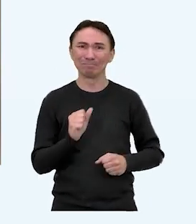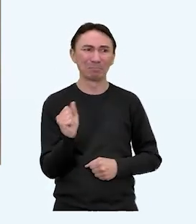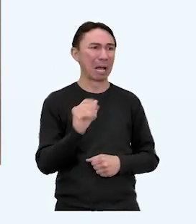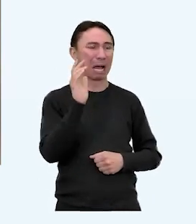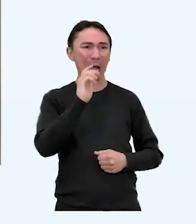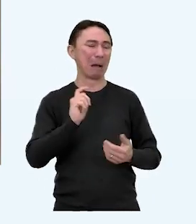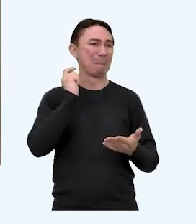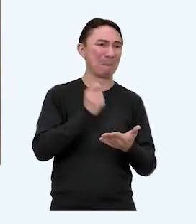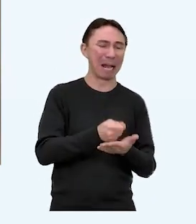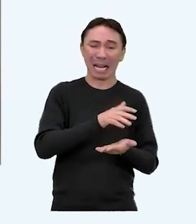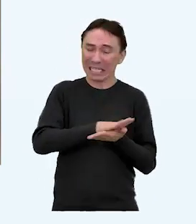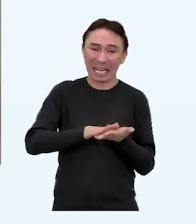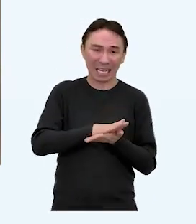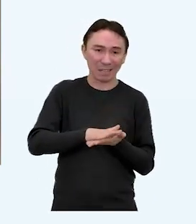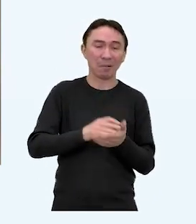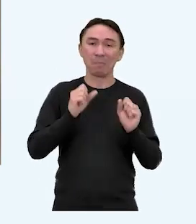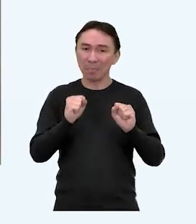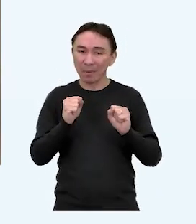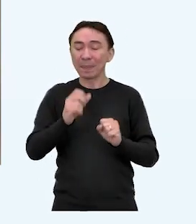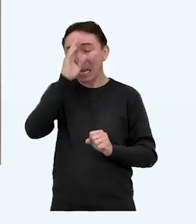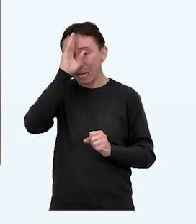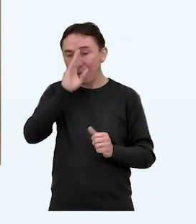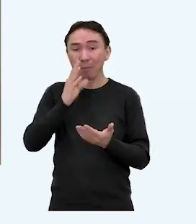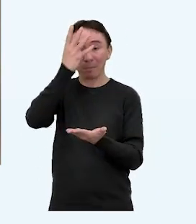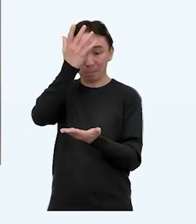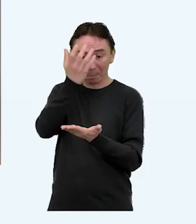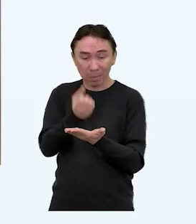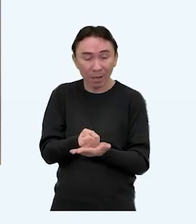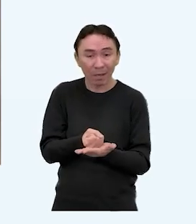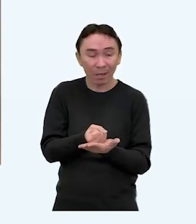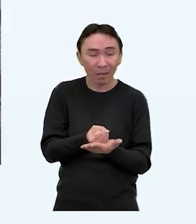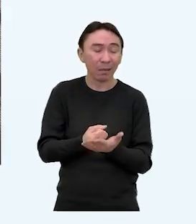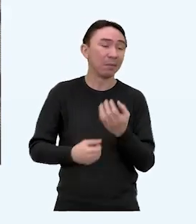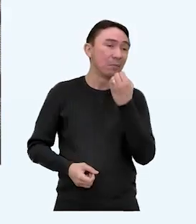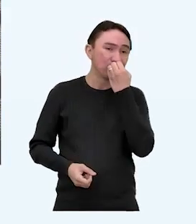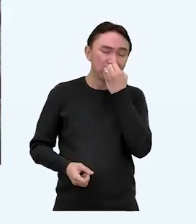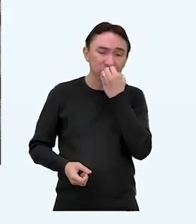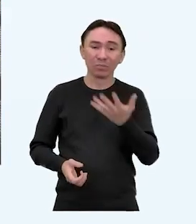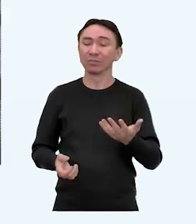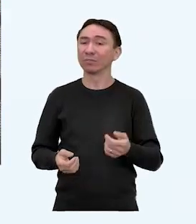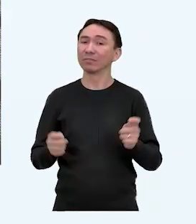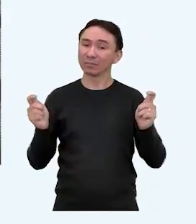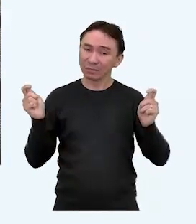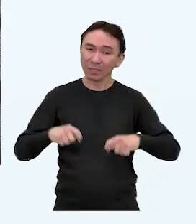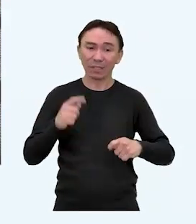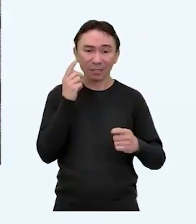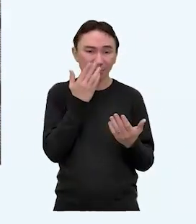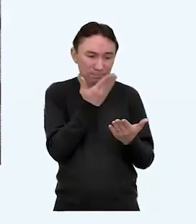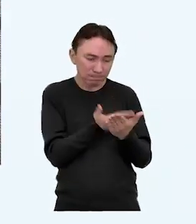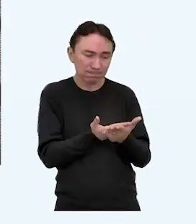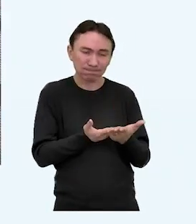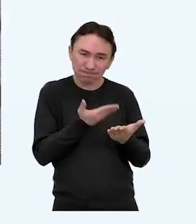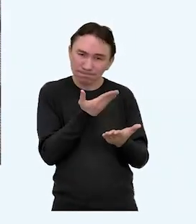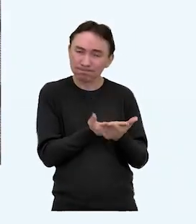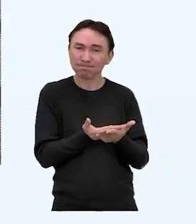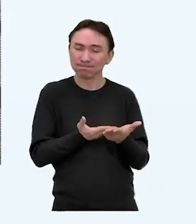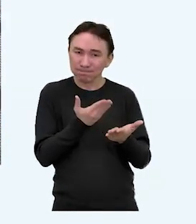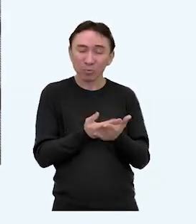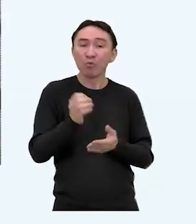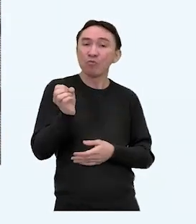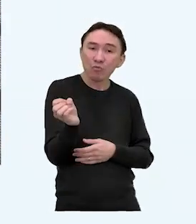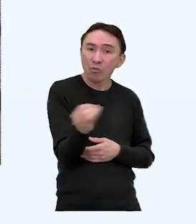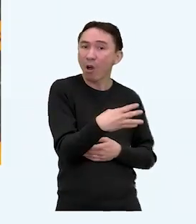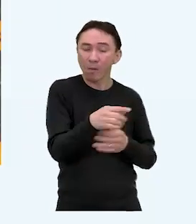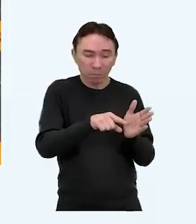fazer o download diretamente do computador do pesquisador, ele tem todo esse material para dar início a uma nova pesquisa.